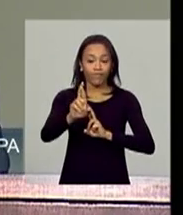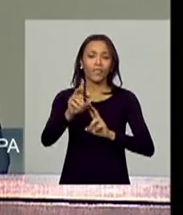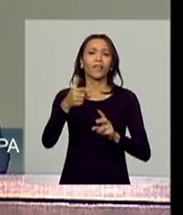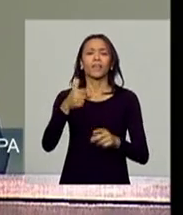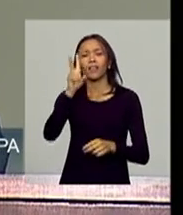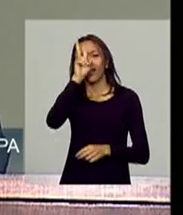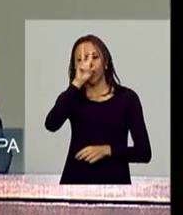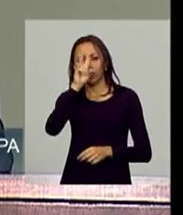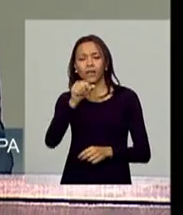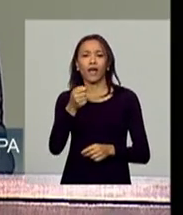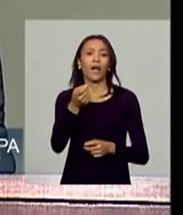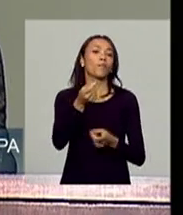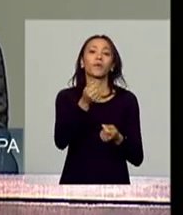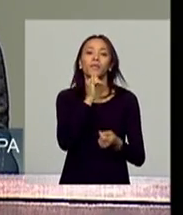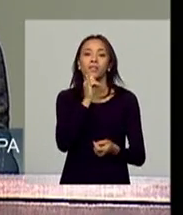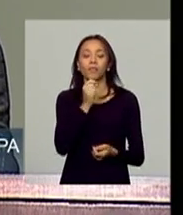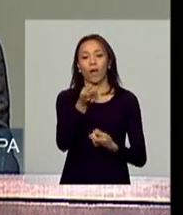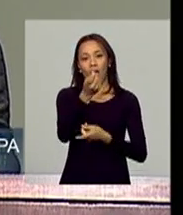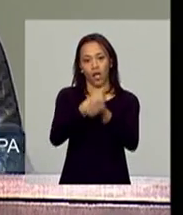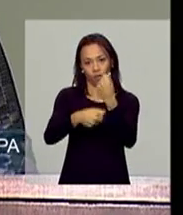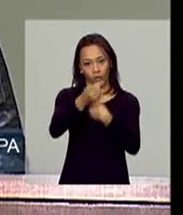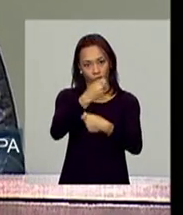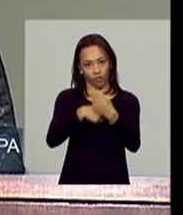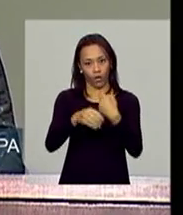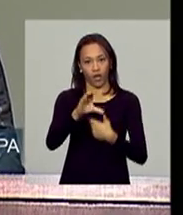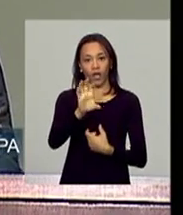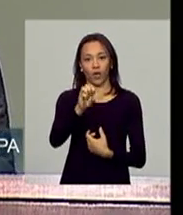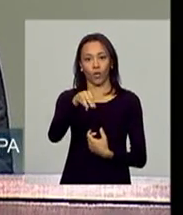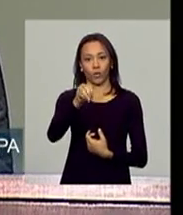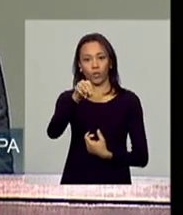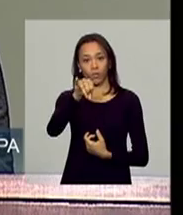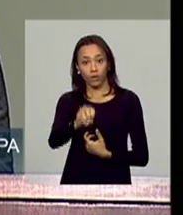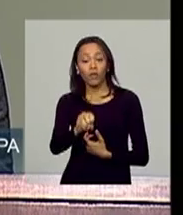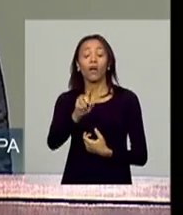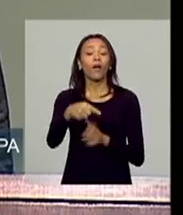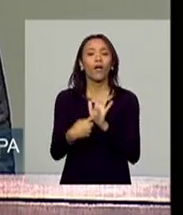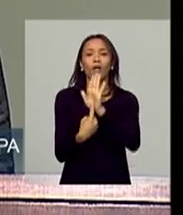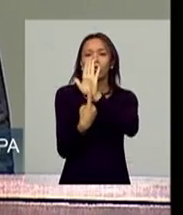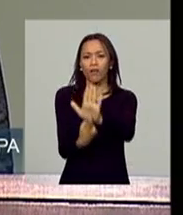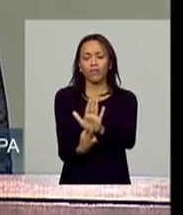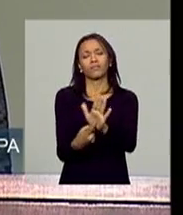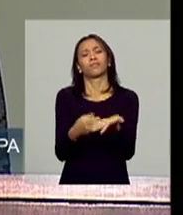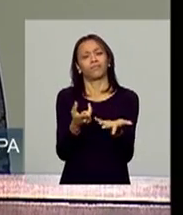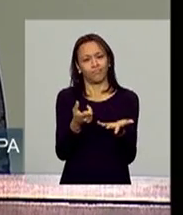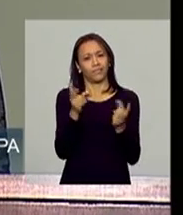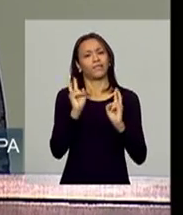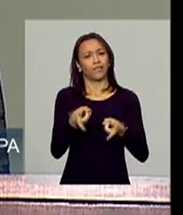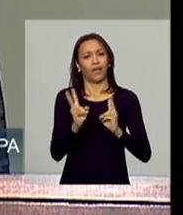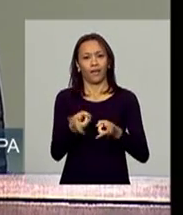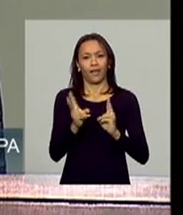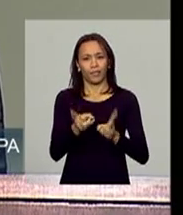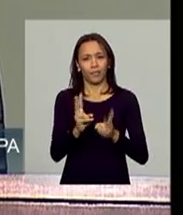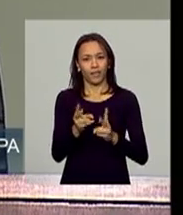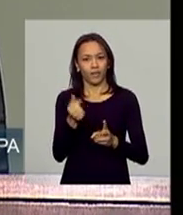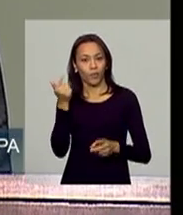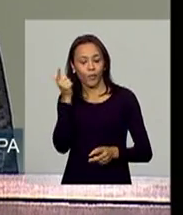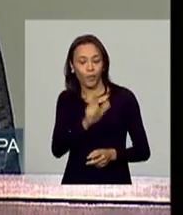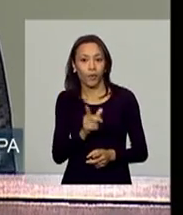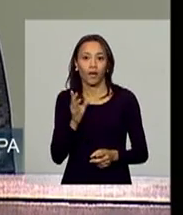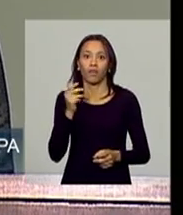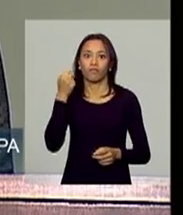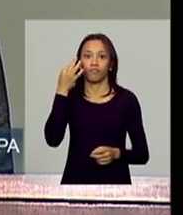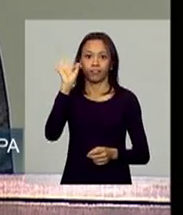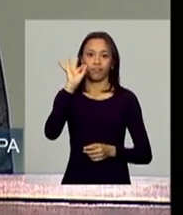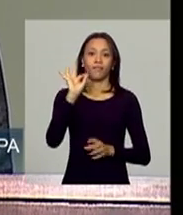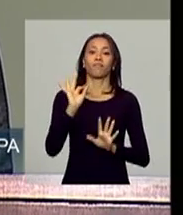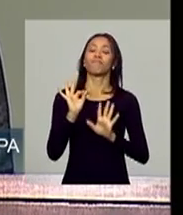entre economias assimétricas, oferecem muitas vezes a ilusão de ganhos imediatos,